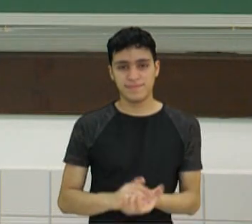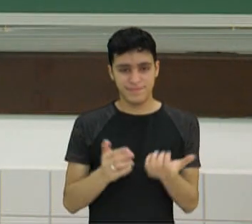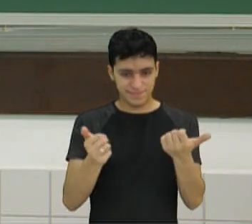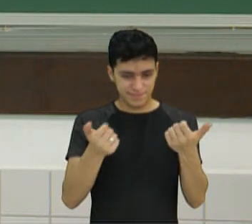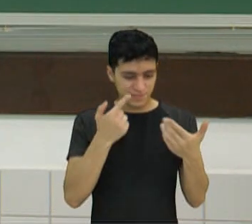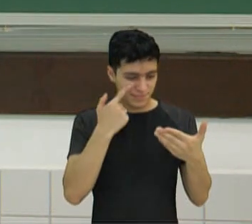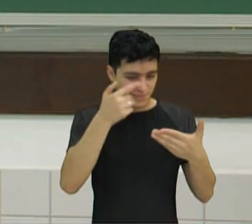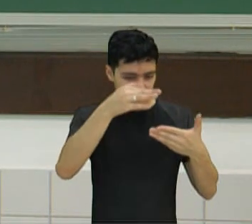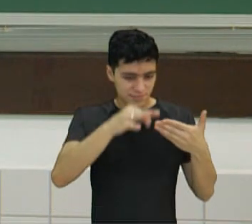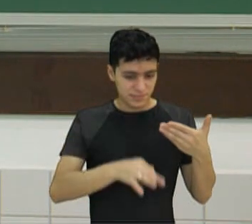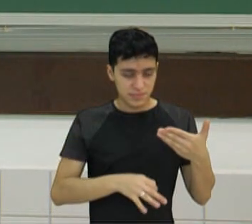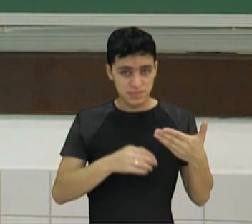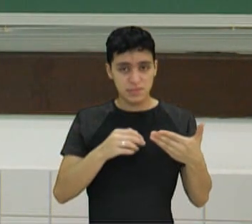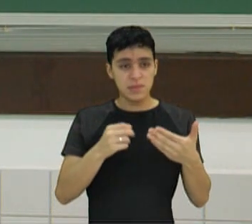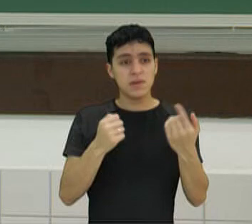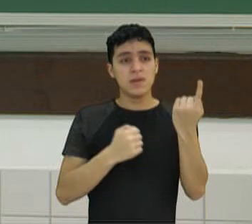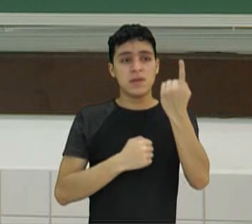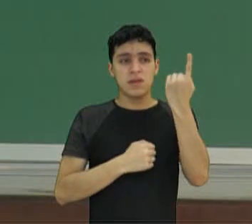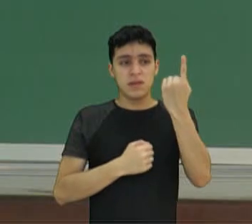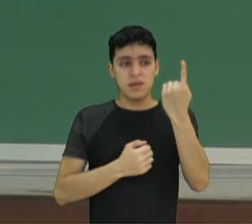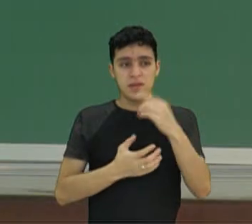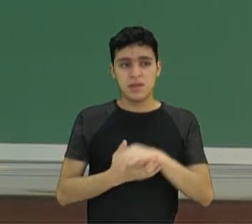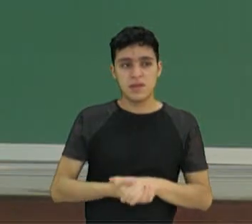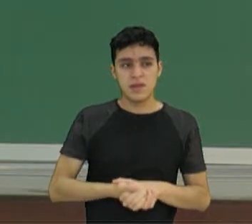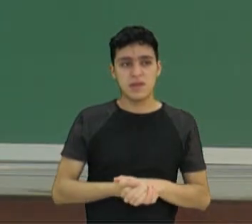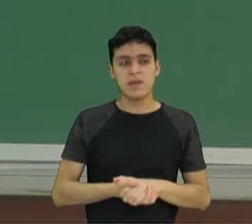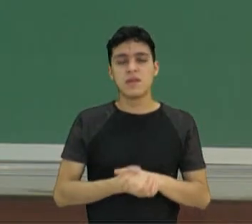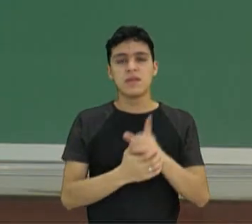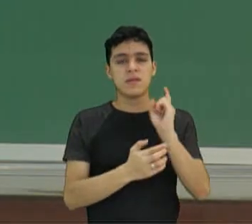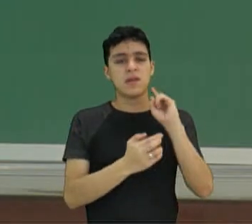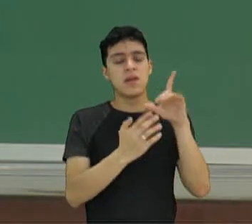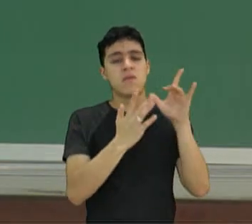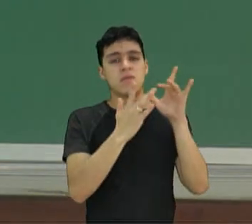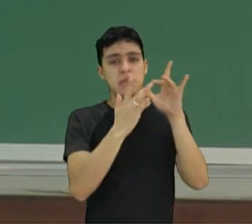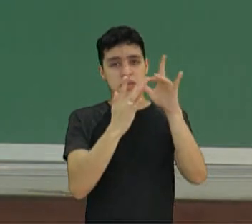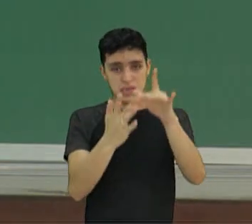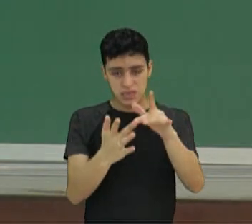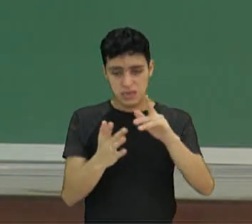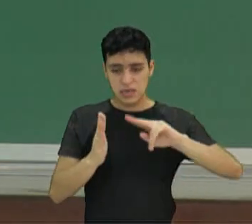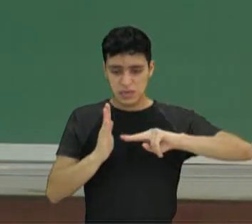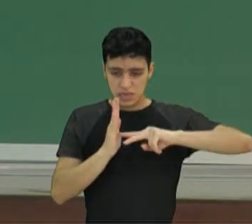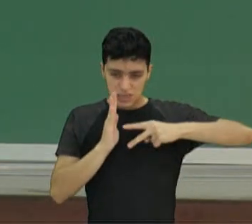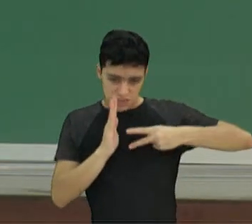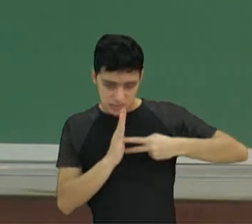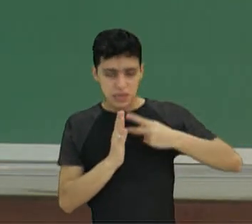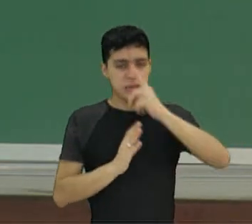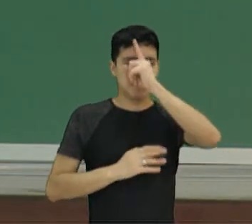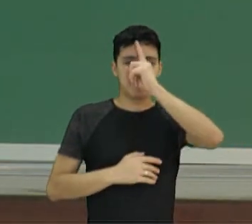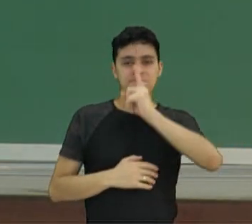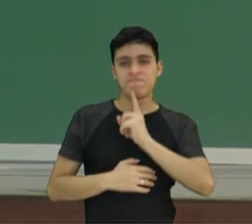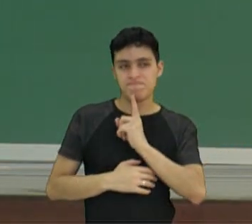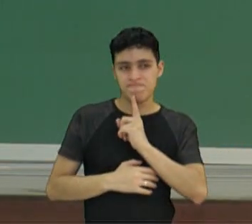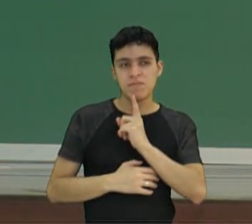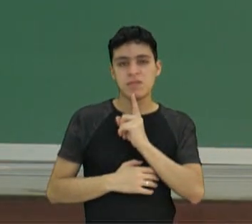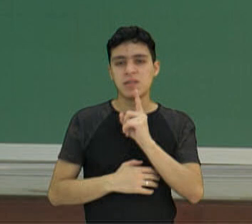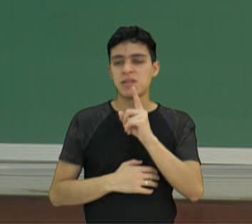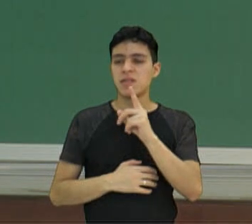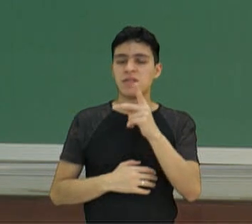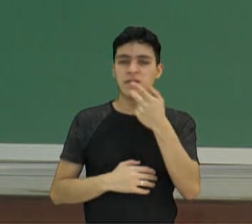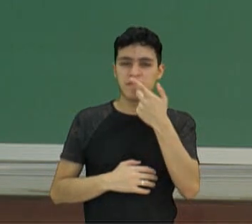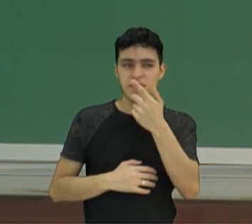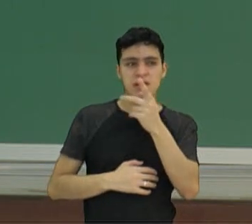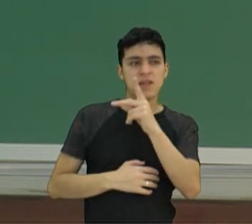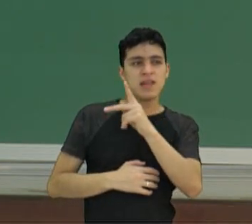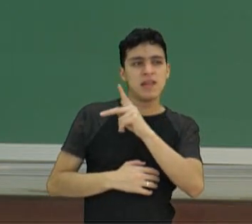Vamos corrigir aqui então, pessoal. Então, número 1, making contact. Fazer o contato. É justamente a amarela. Quando você fala, hi,